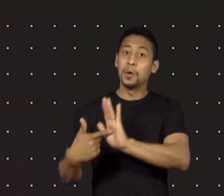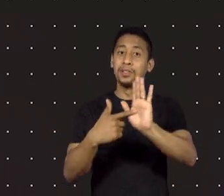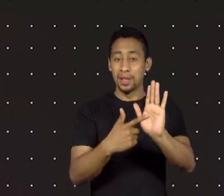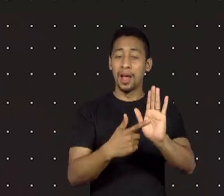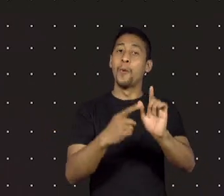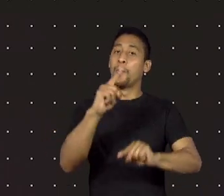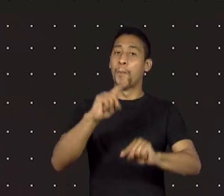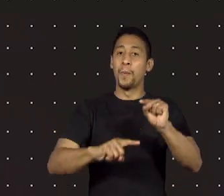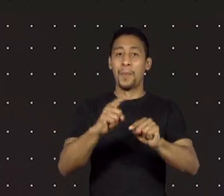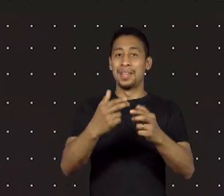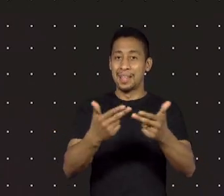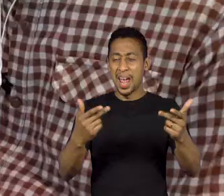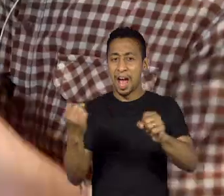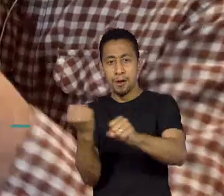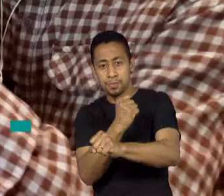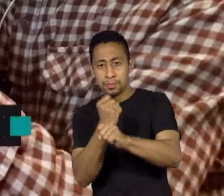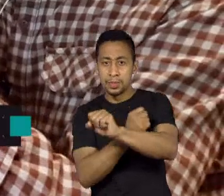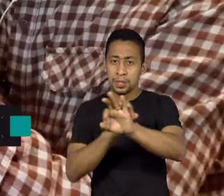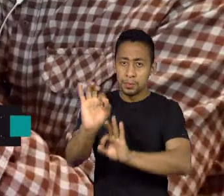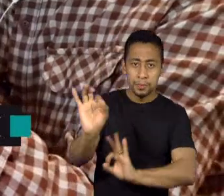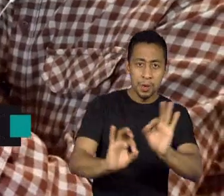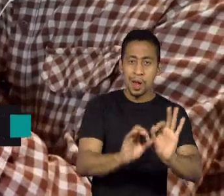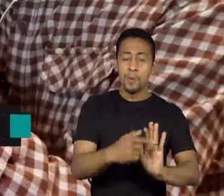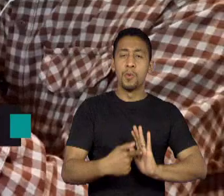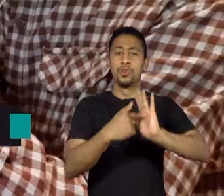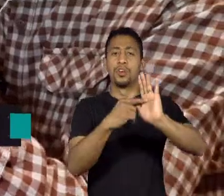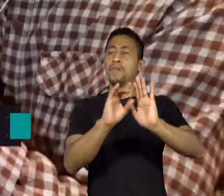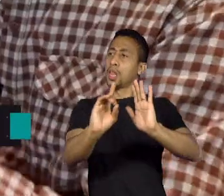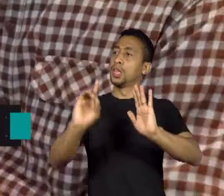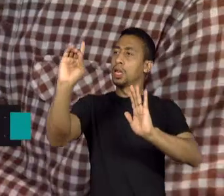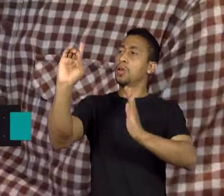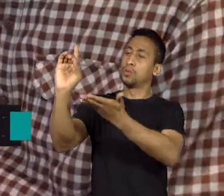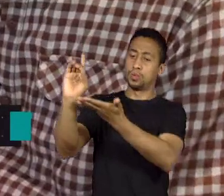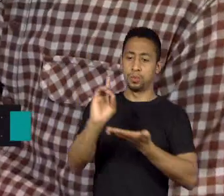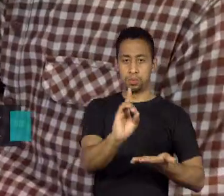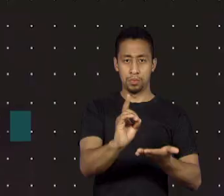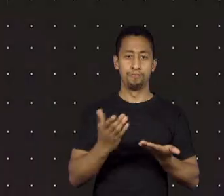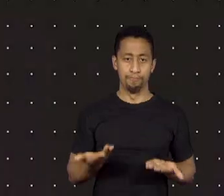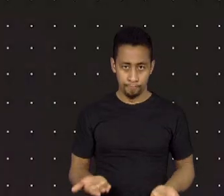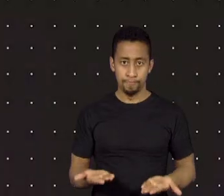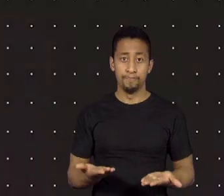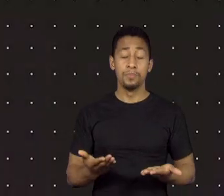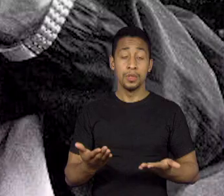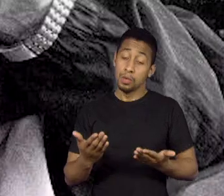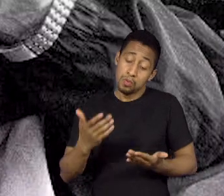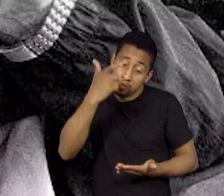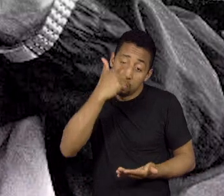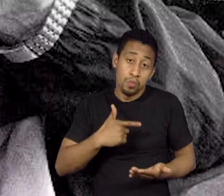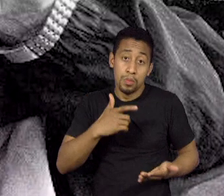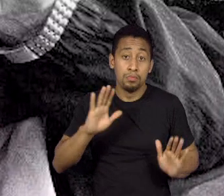A construção, né? Deus está aqui, né? O ser humano faz ser Deus, né?